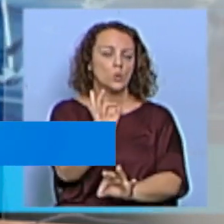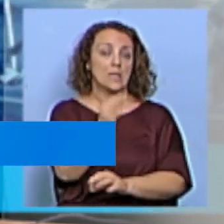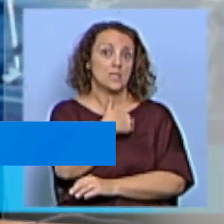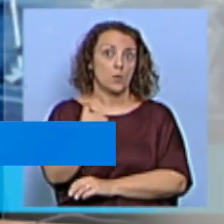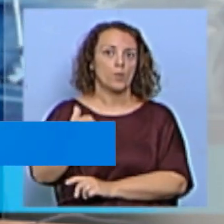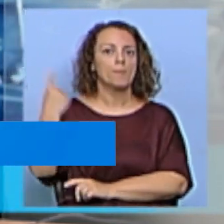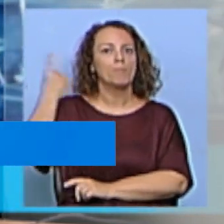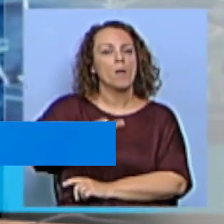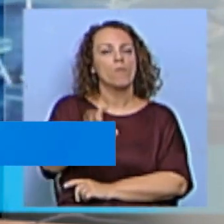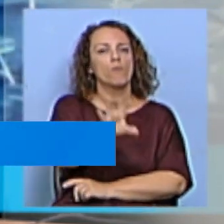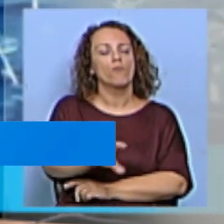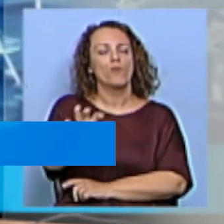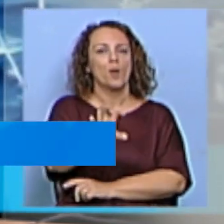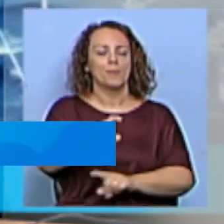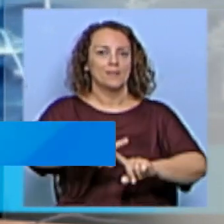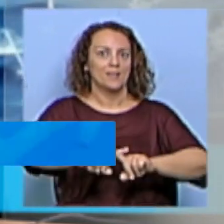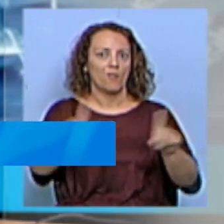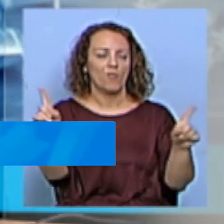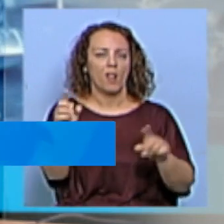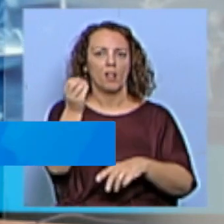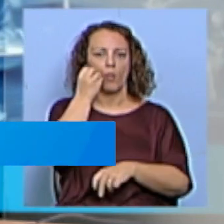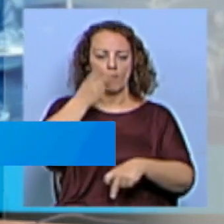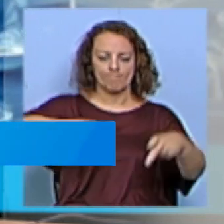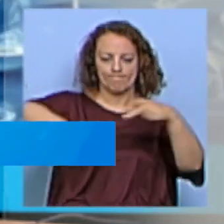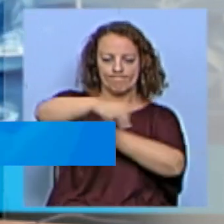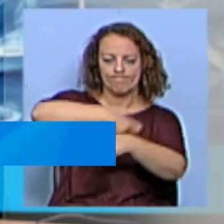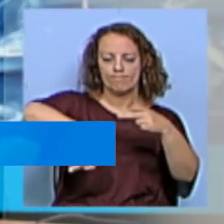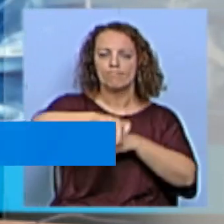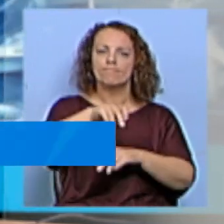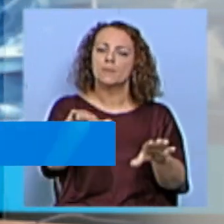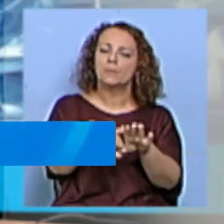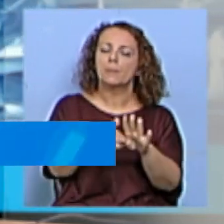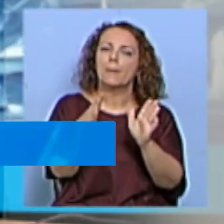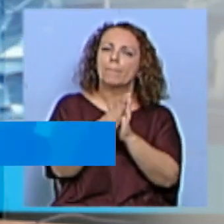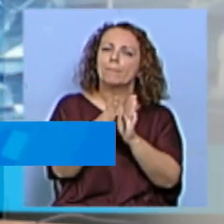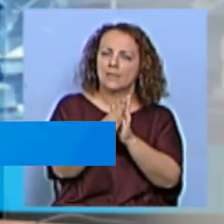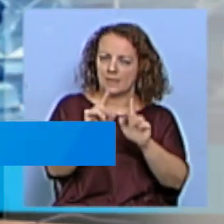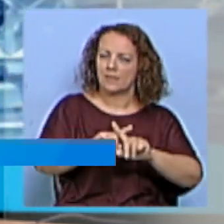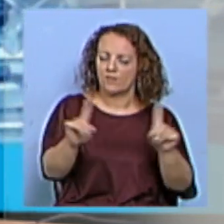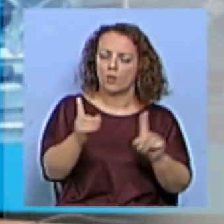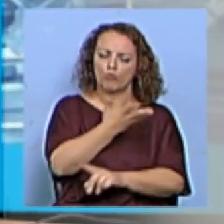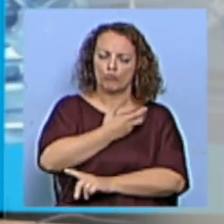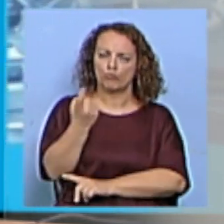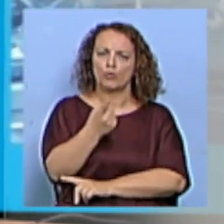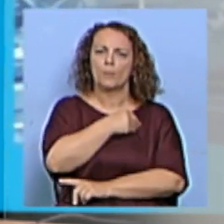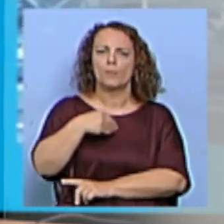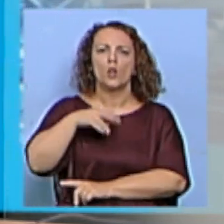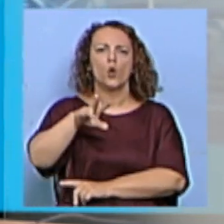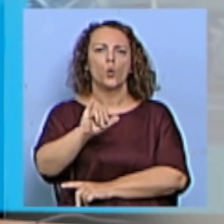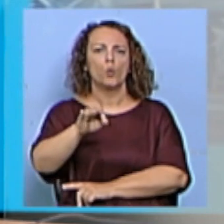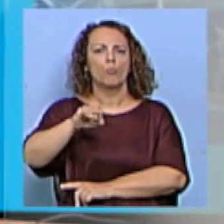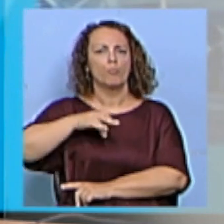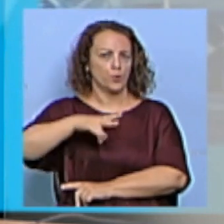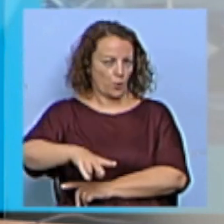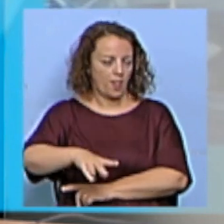novas formas de estar, de circular e de participar nas celebrações. Daqui a pouco, o médico Rui Portugal vai explicar